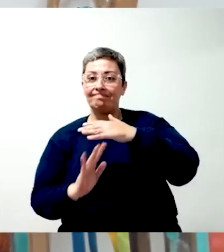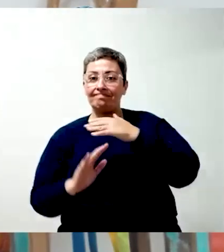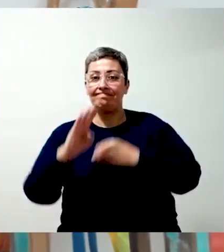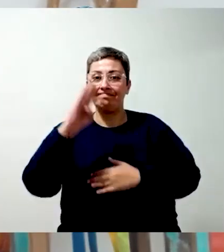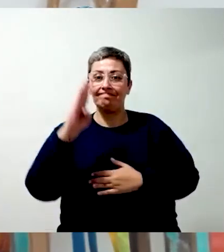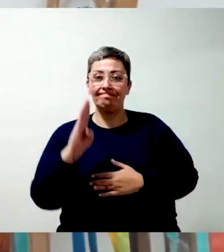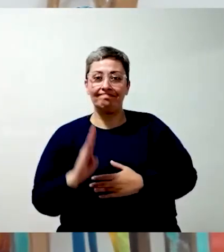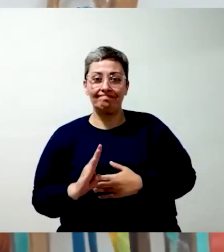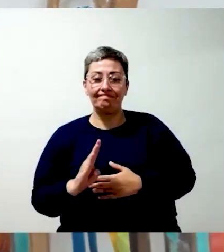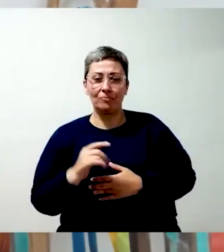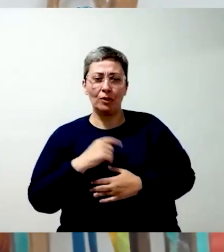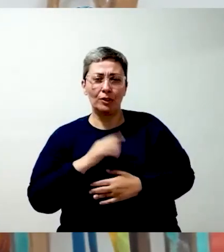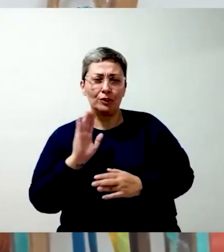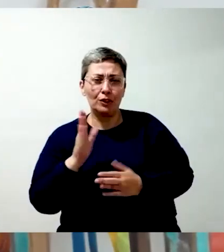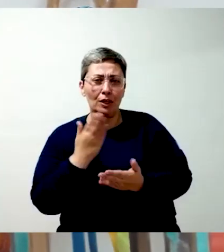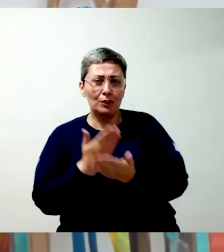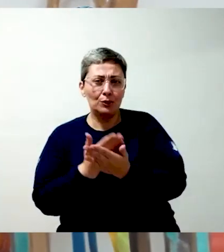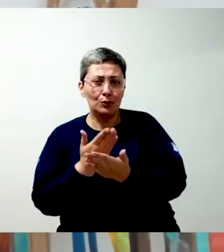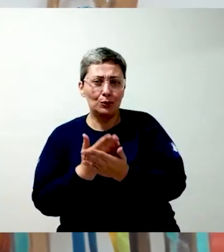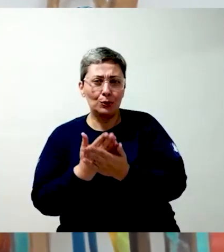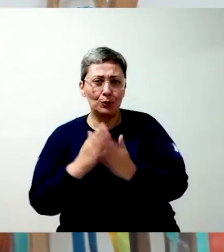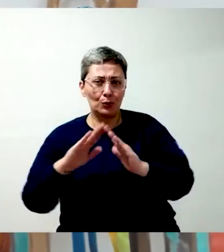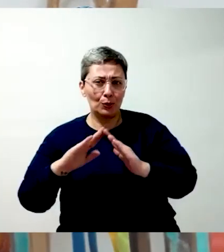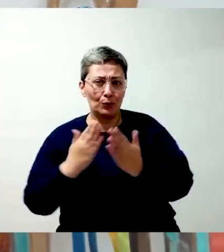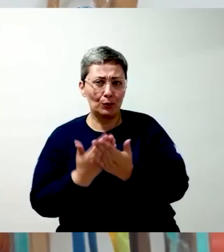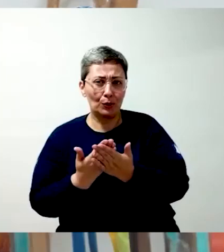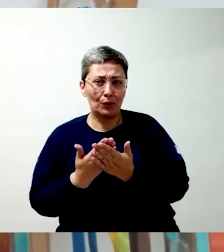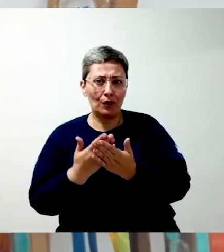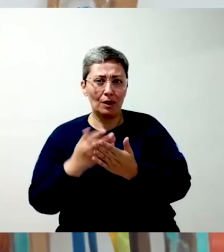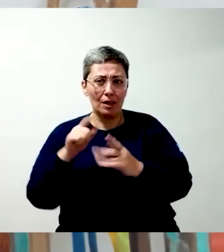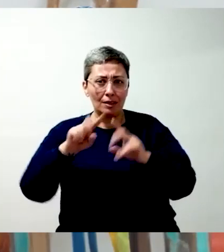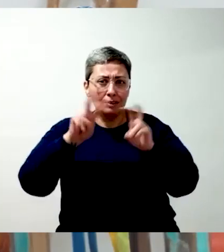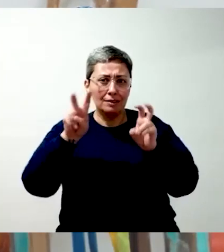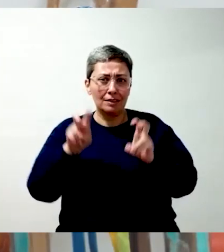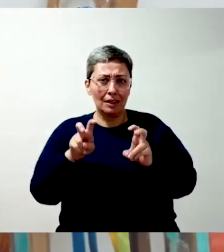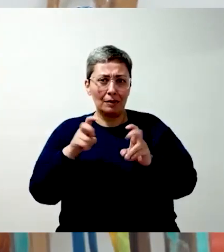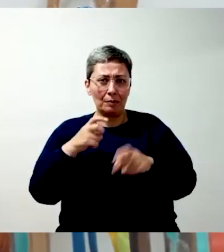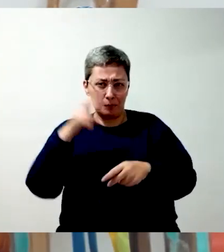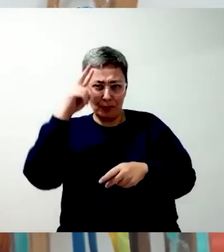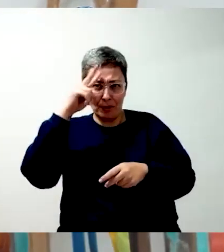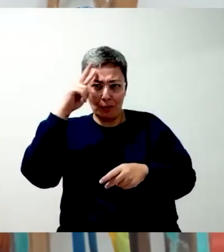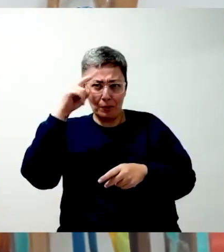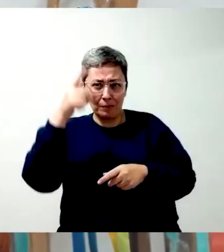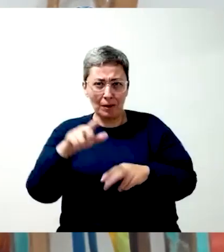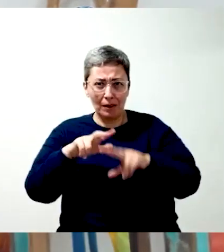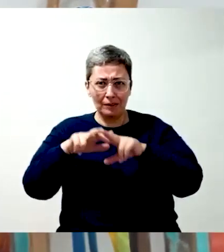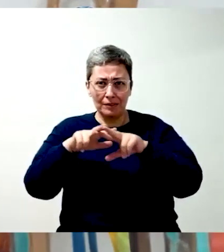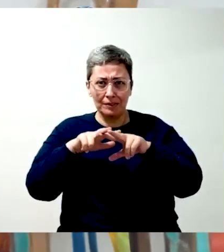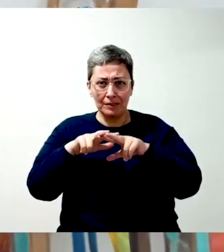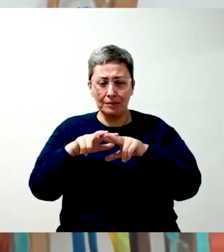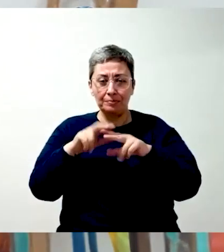Imigração no Brasil. Você já estudou isso na escola? Vamos relembrar?